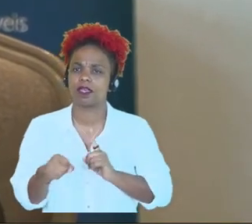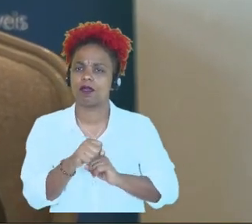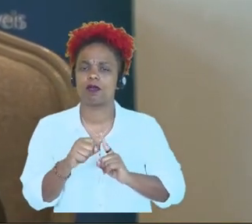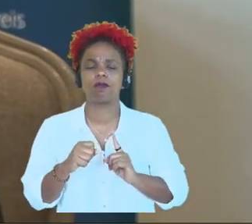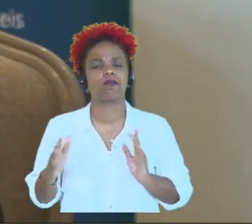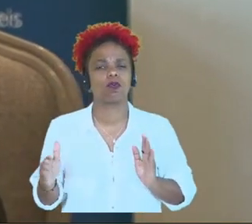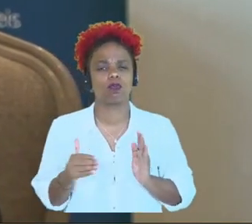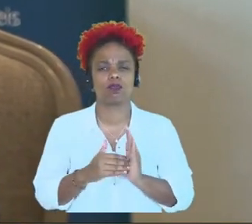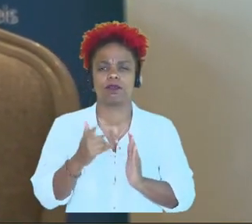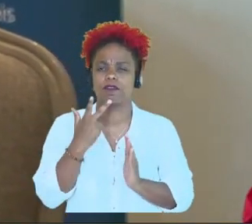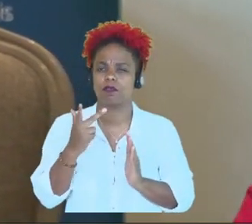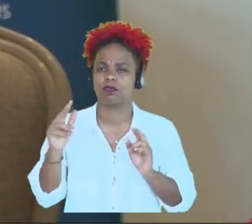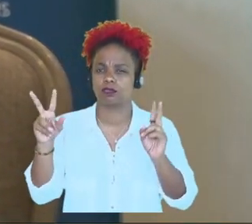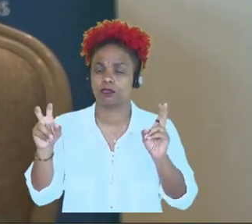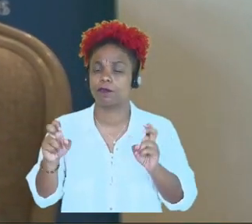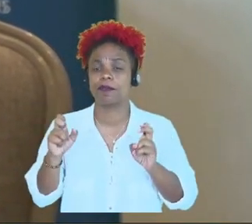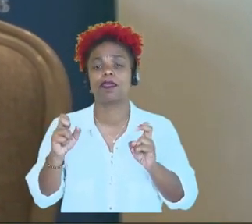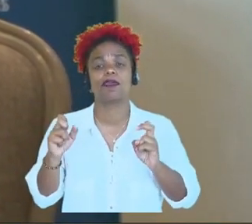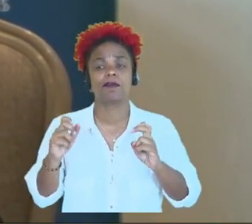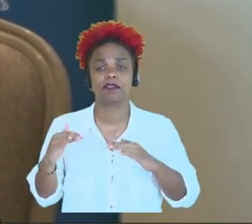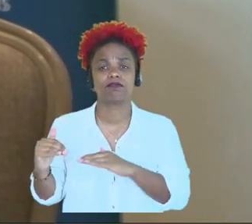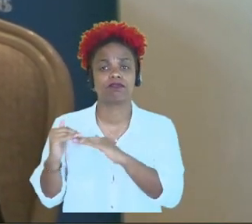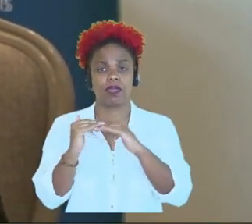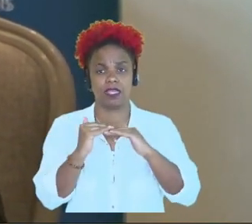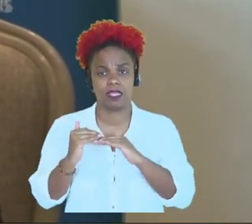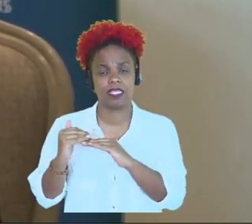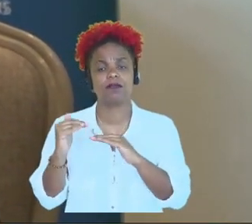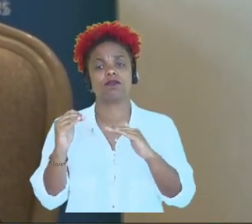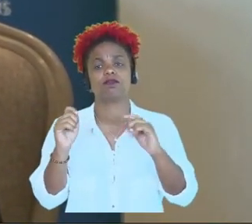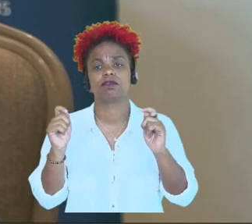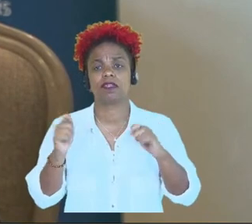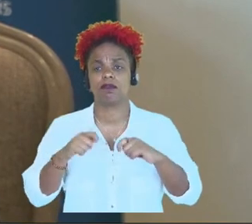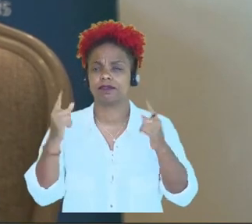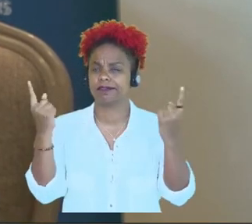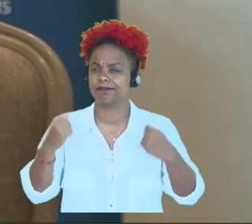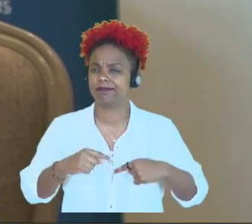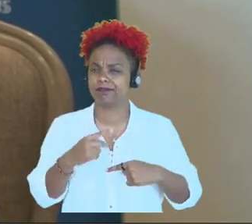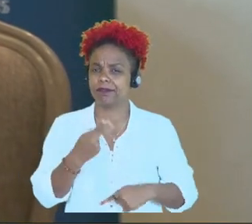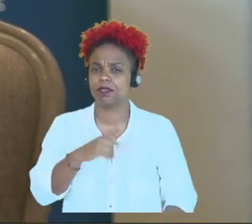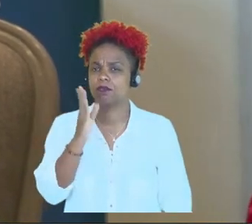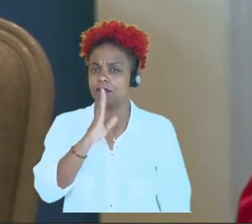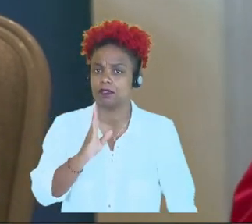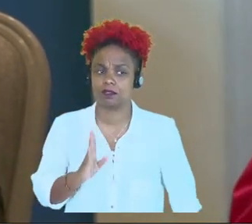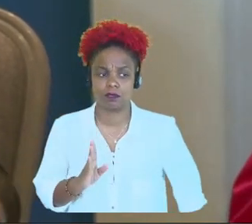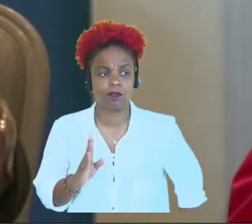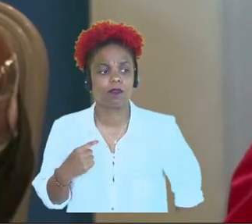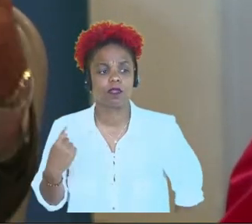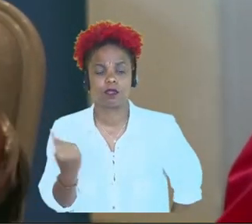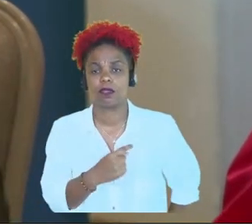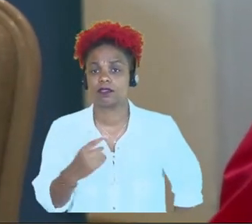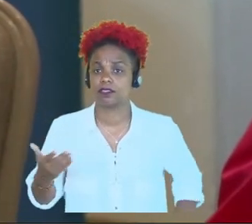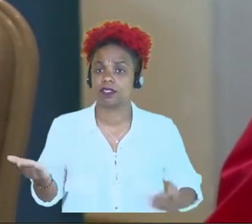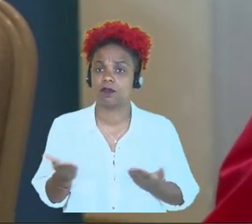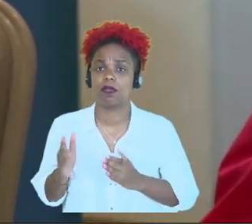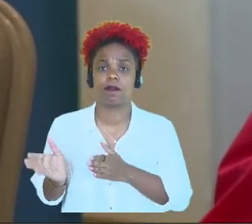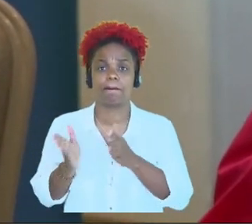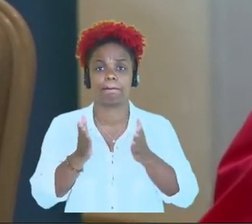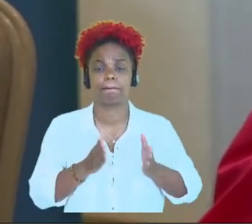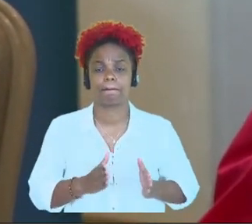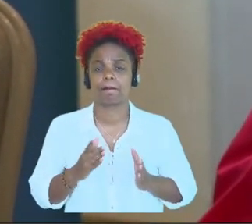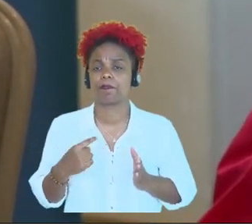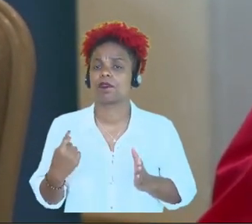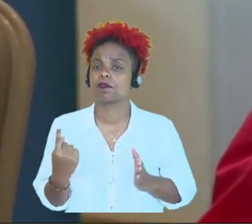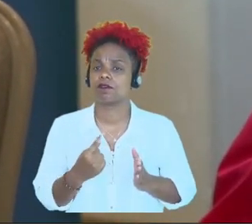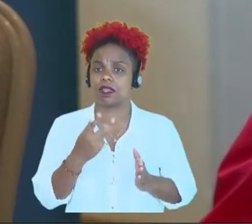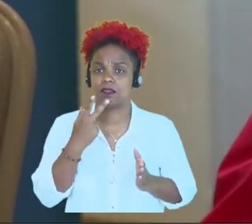fala sua, esse equilíbrio, que tem um desafio enorme aqui no Brasil. Vamos agora passar para o capítulo da